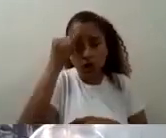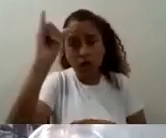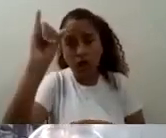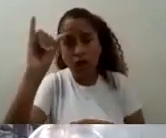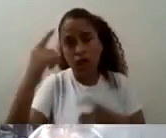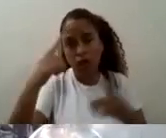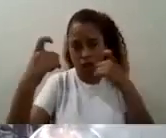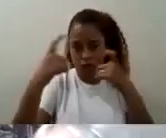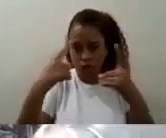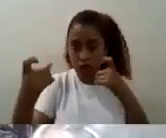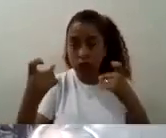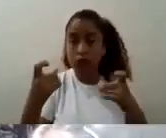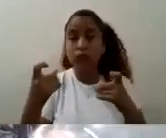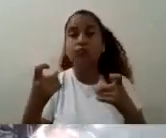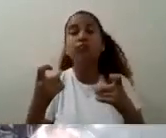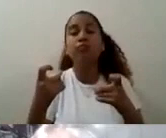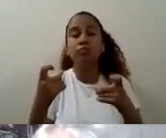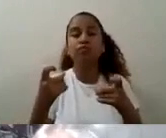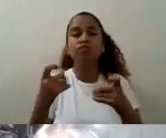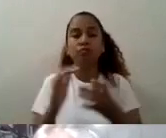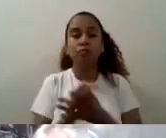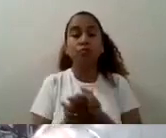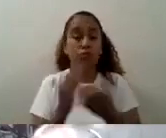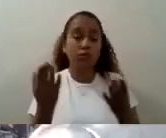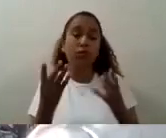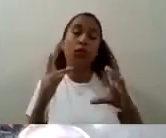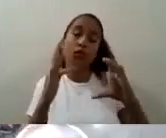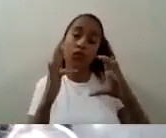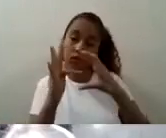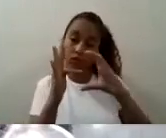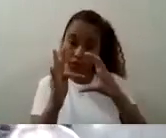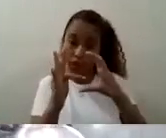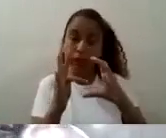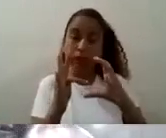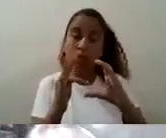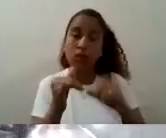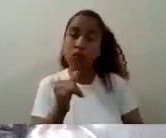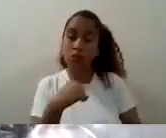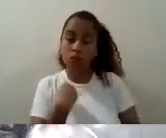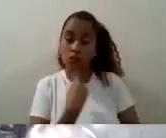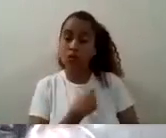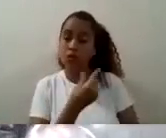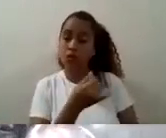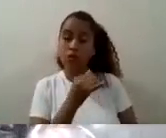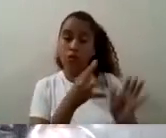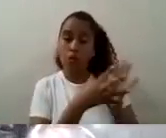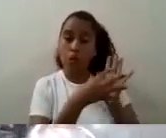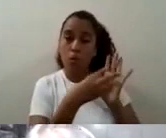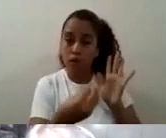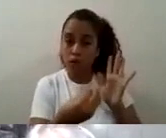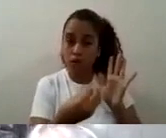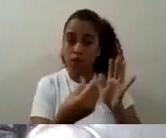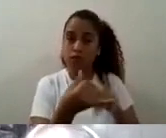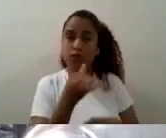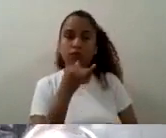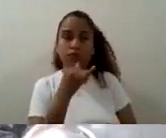como campanha ecumênica, a gente está dando um exemplo que é a gente